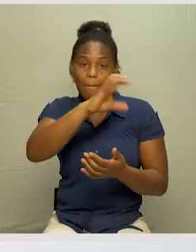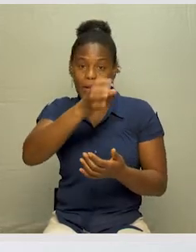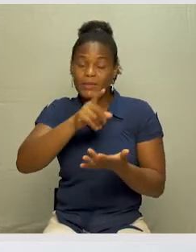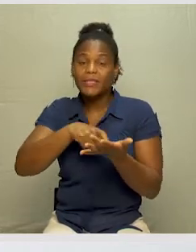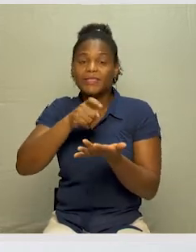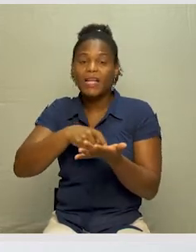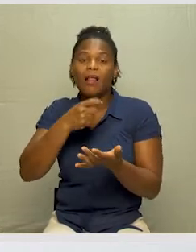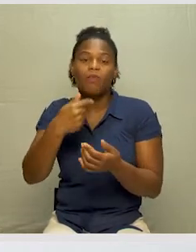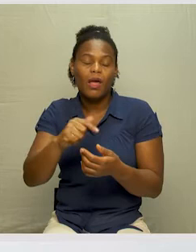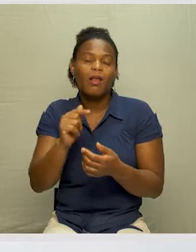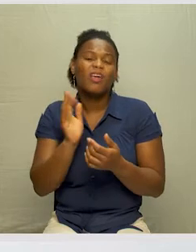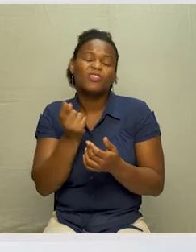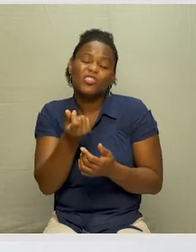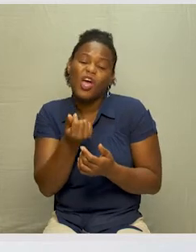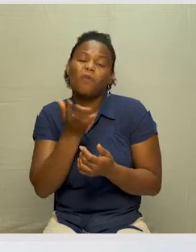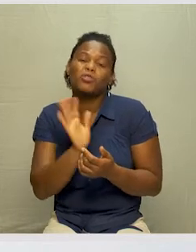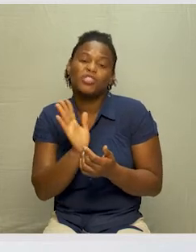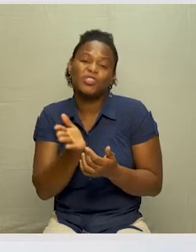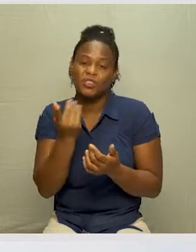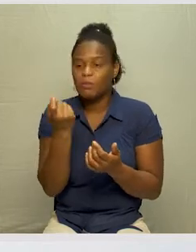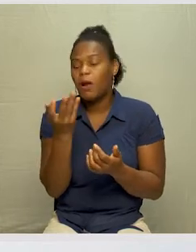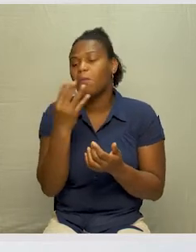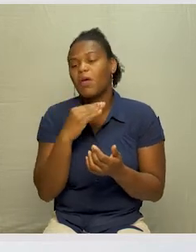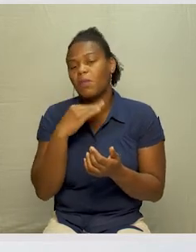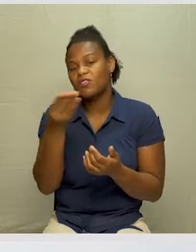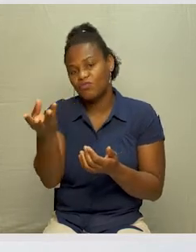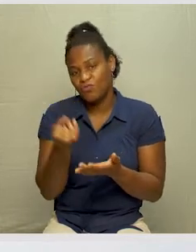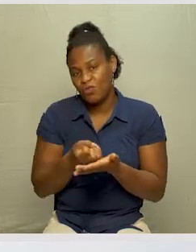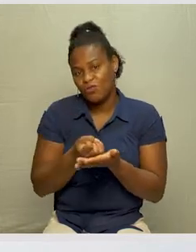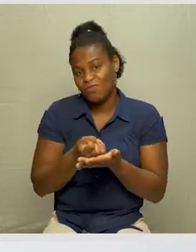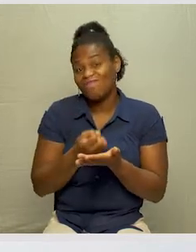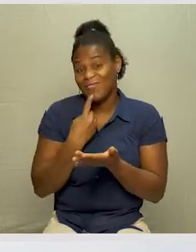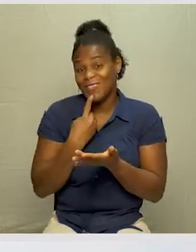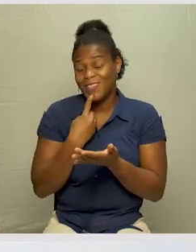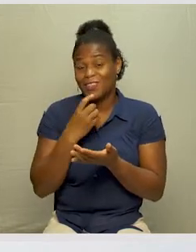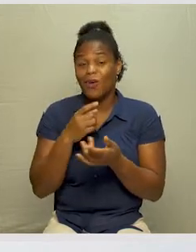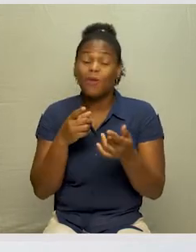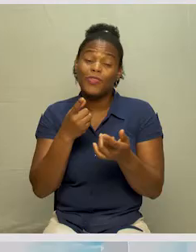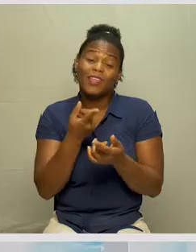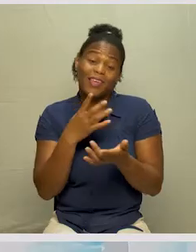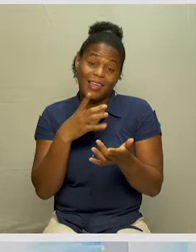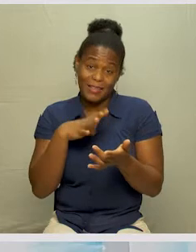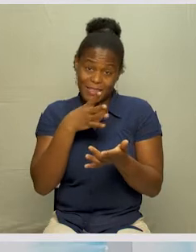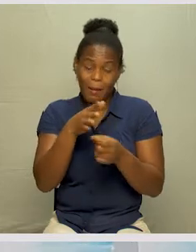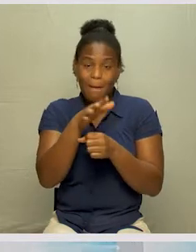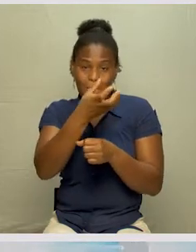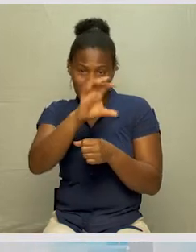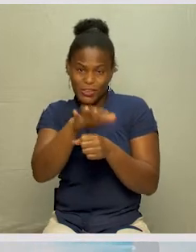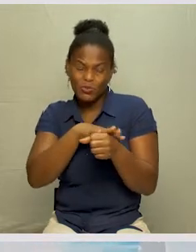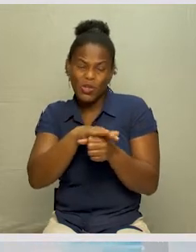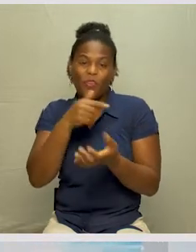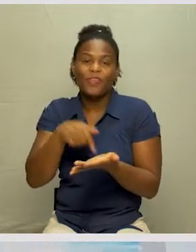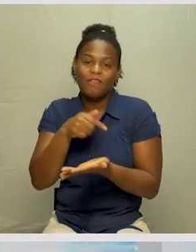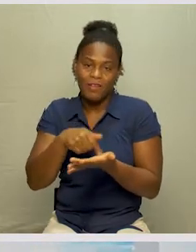tem necessidade líquida de financiamento, ou seja, está numa situação devedora. Quer dizer o